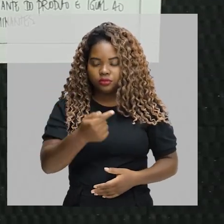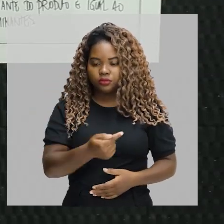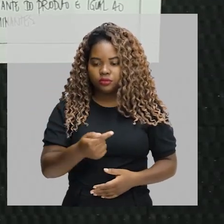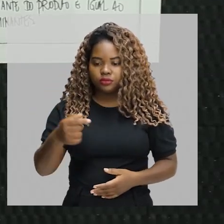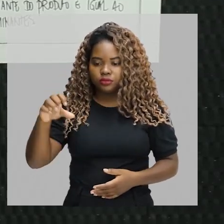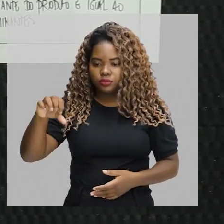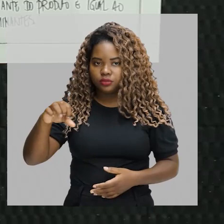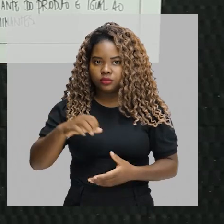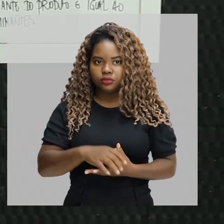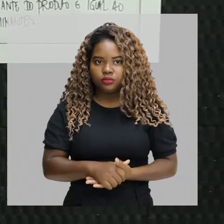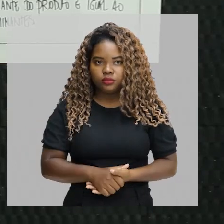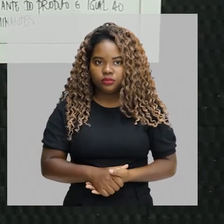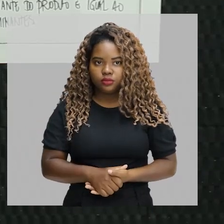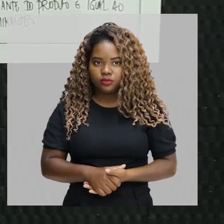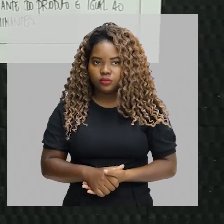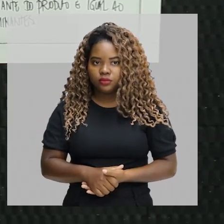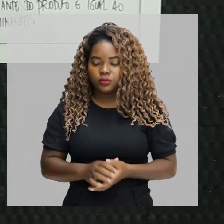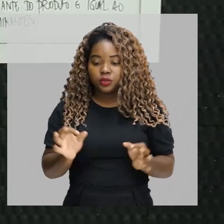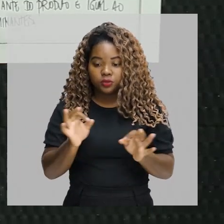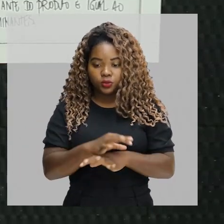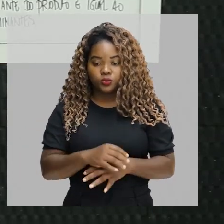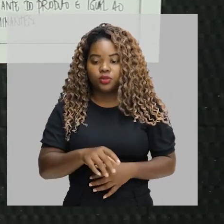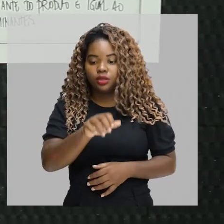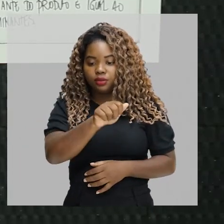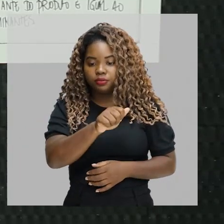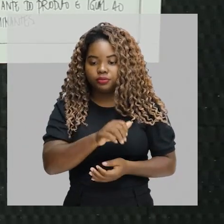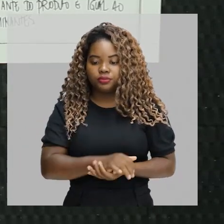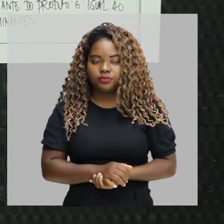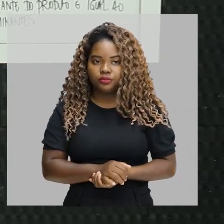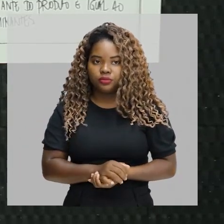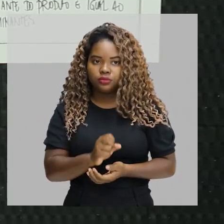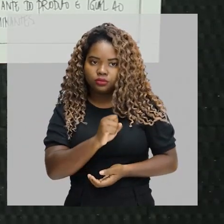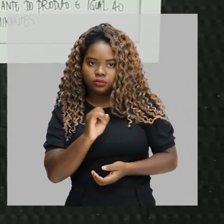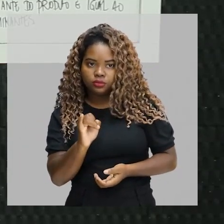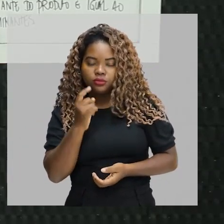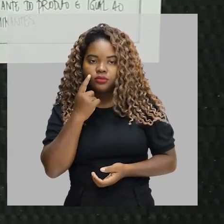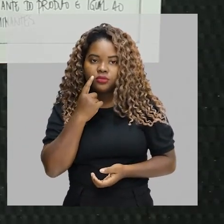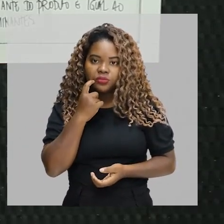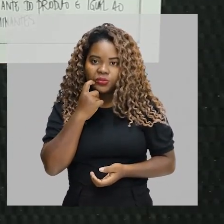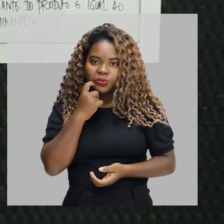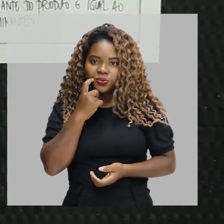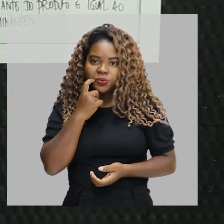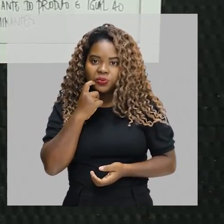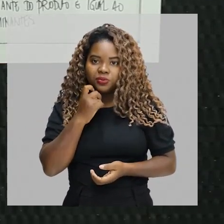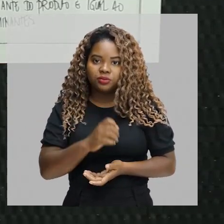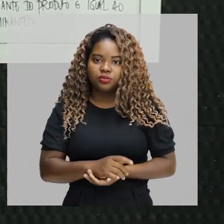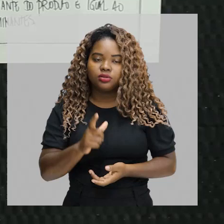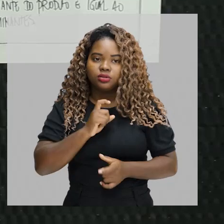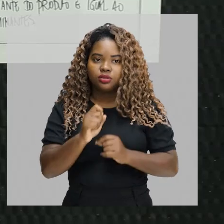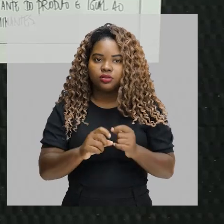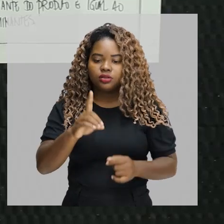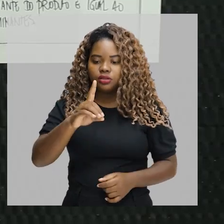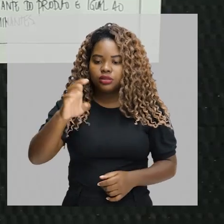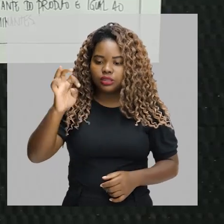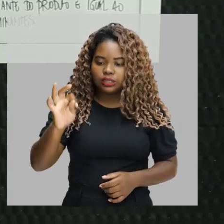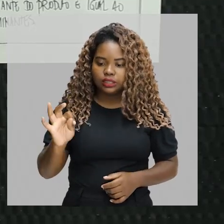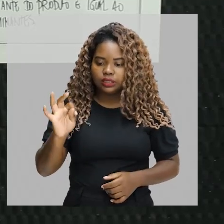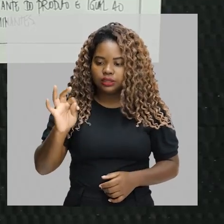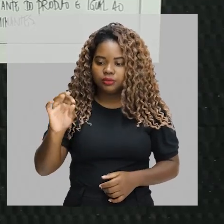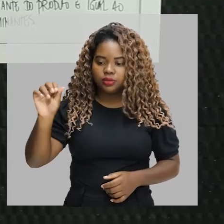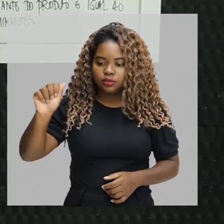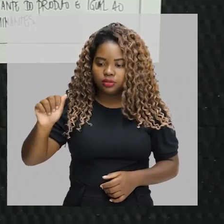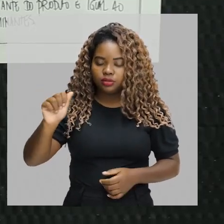7 e 9. Esse aqui é a matriz A. Se eu vou pegar agora o determinante de A